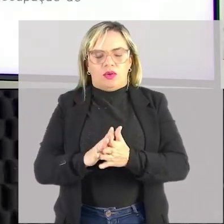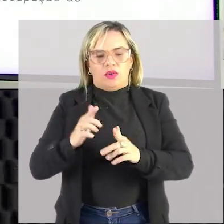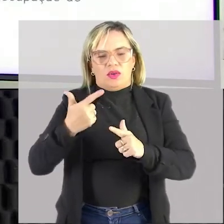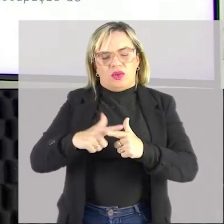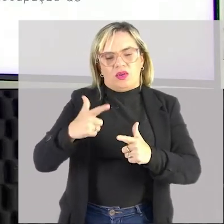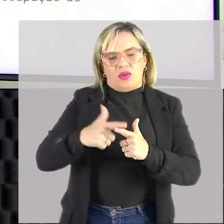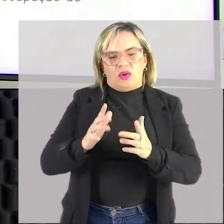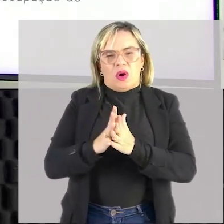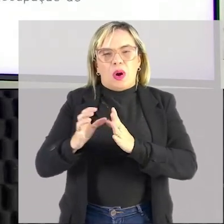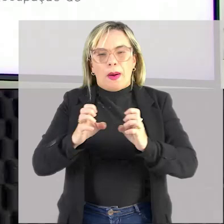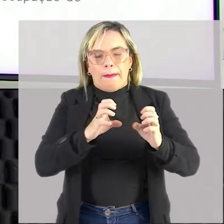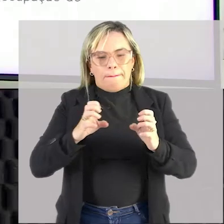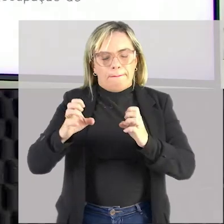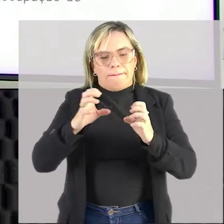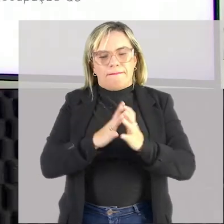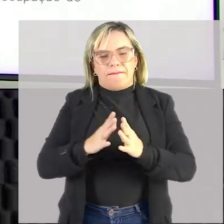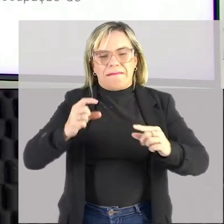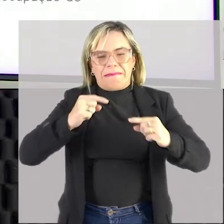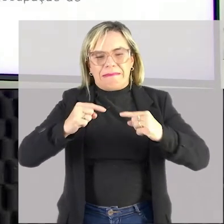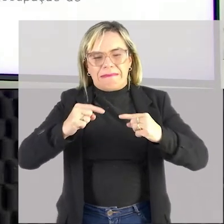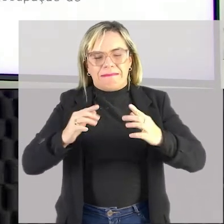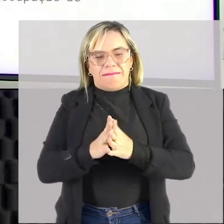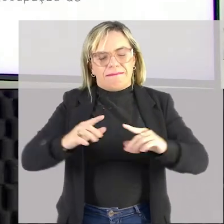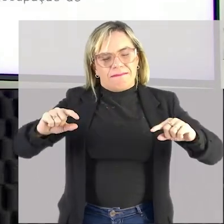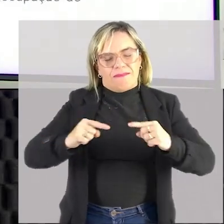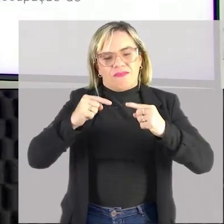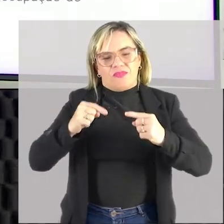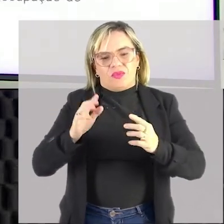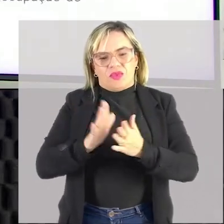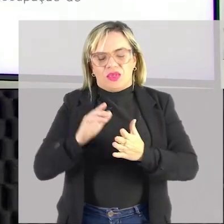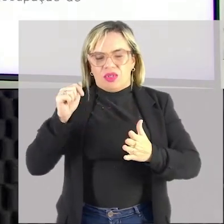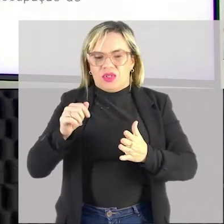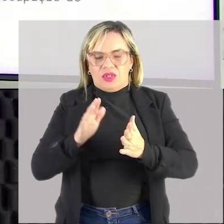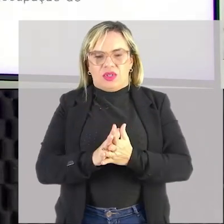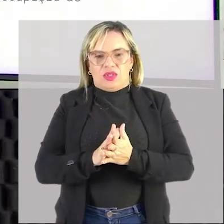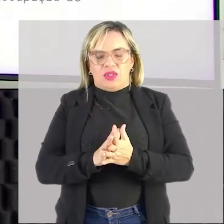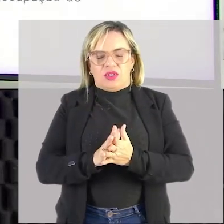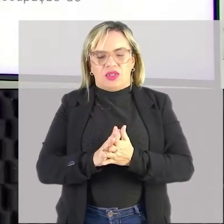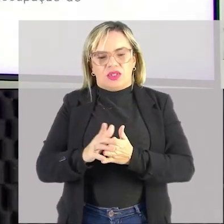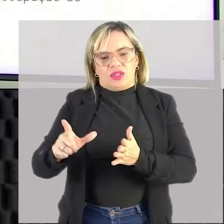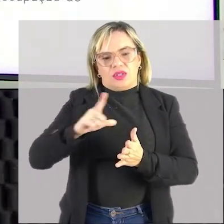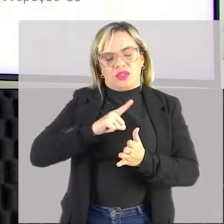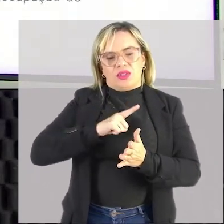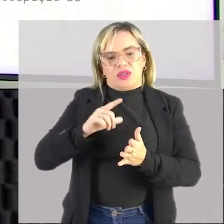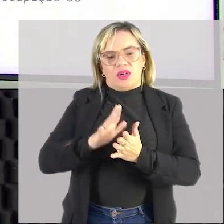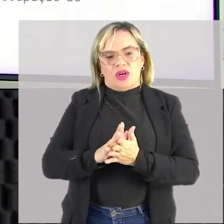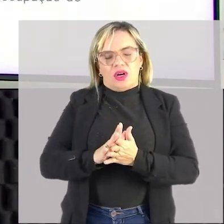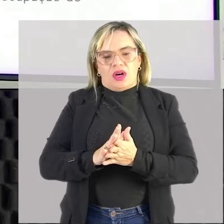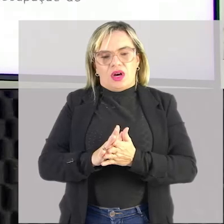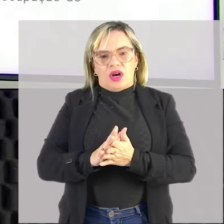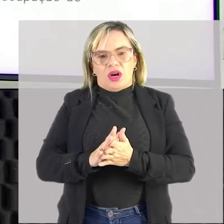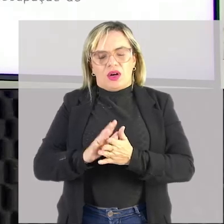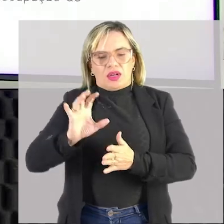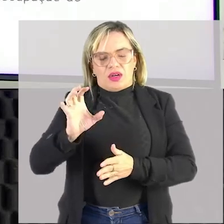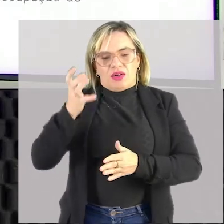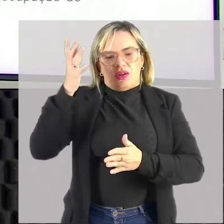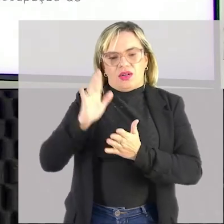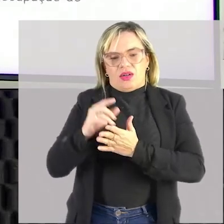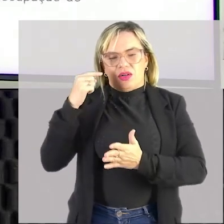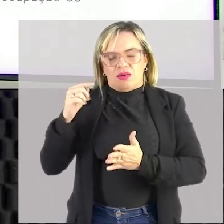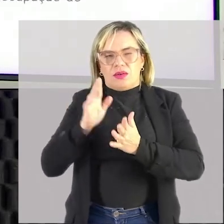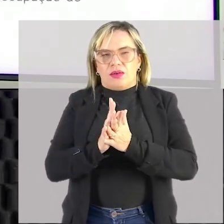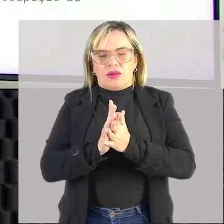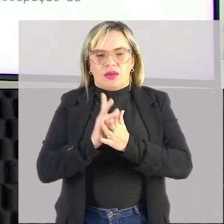vão aparecer de imediato a partir de um estopim. Você tem tanta parece